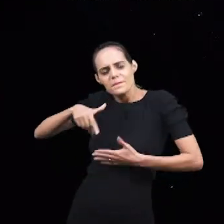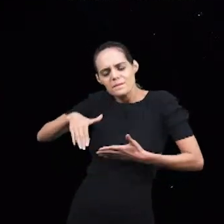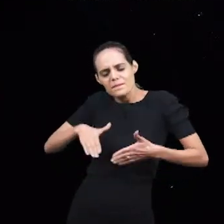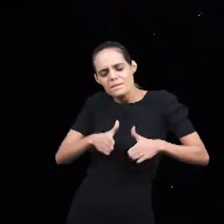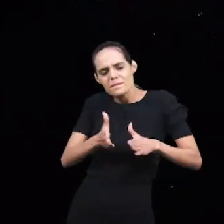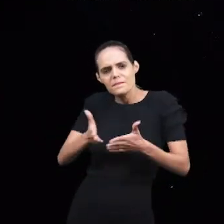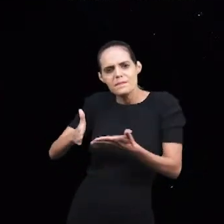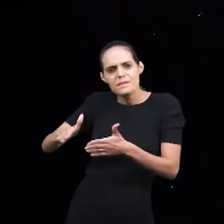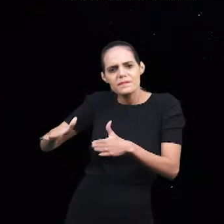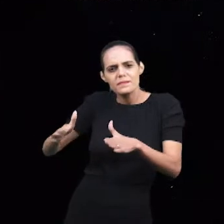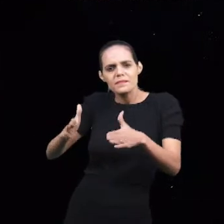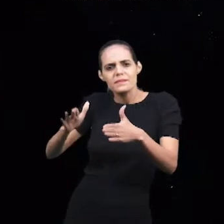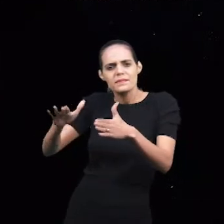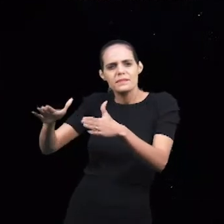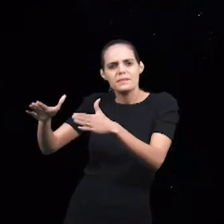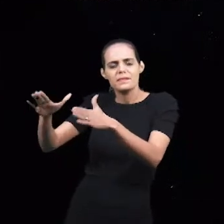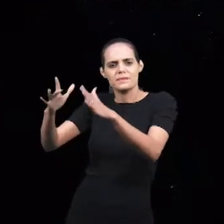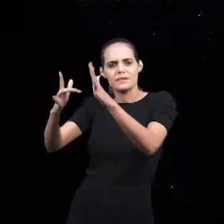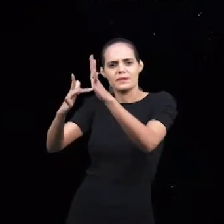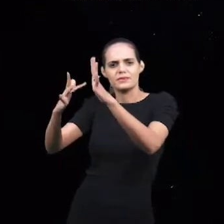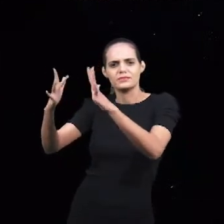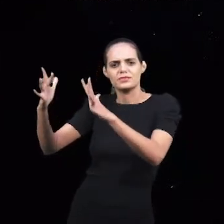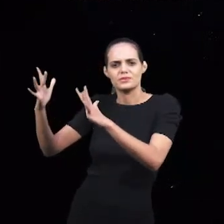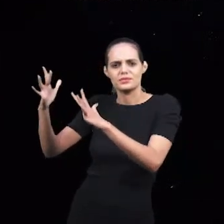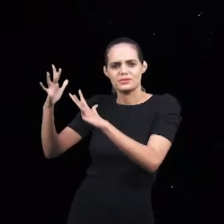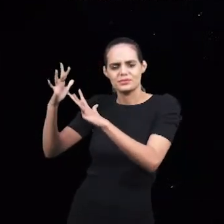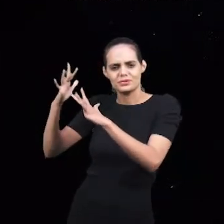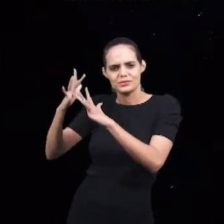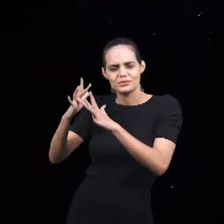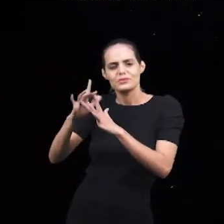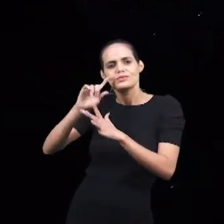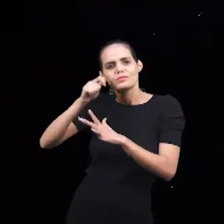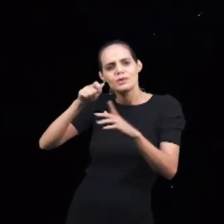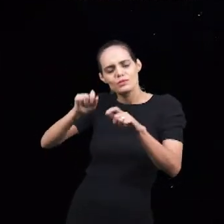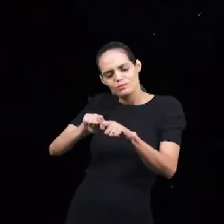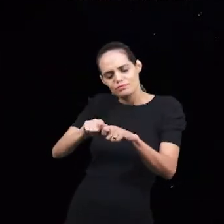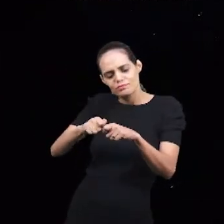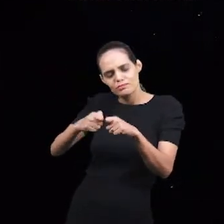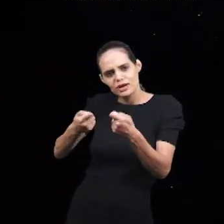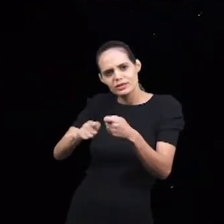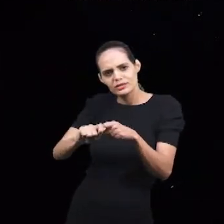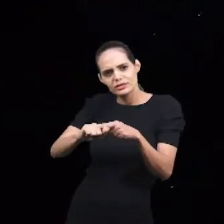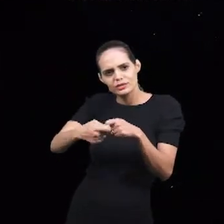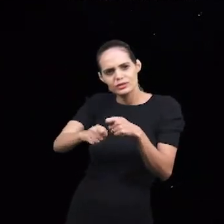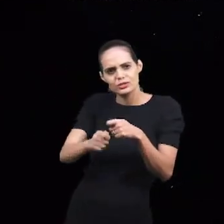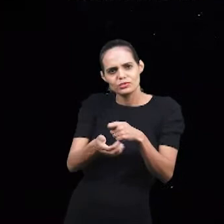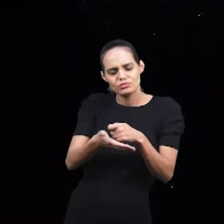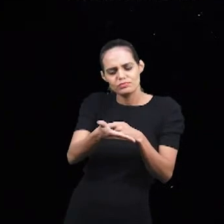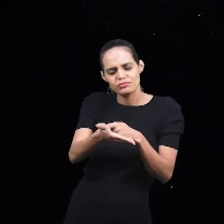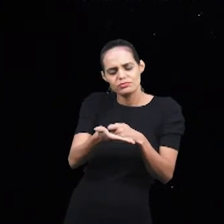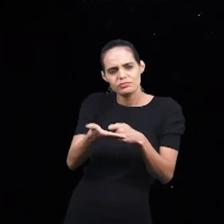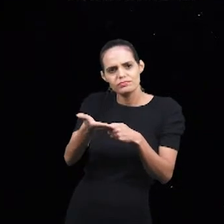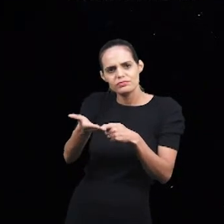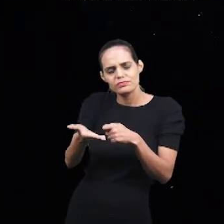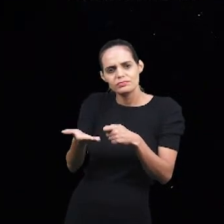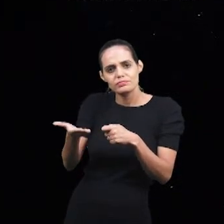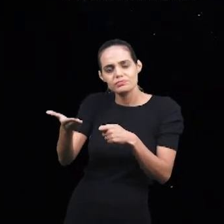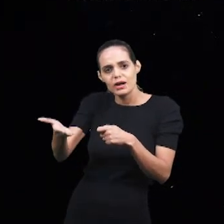beira-mar, Jesus, partiste o pão,